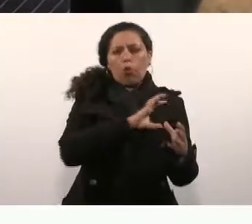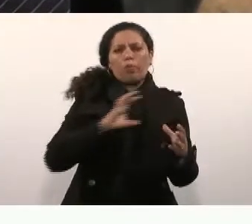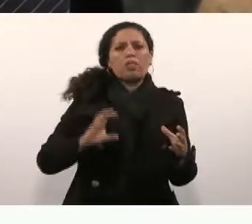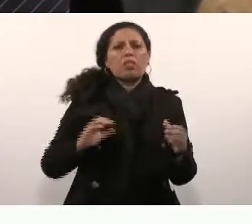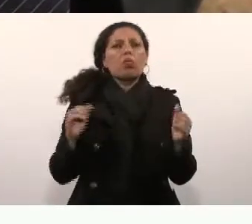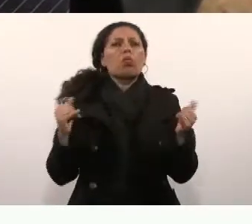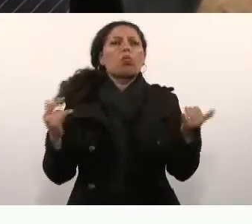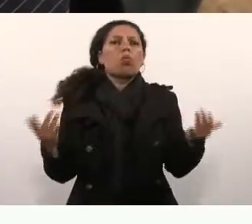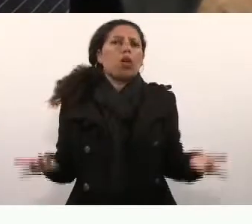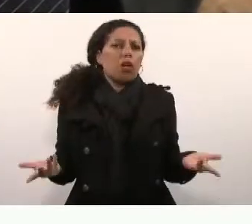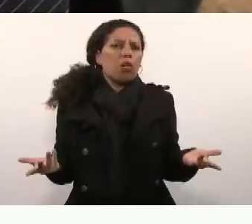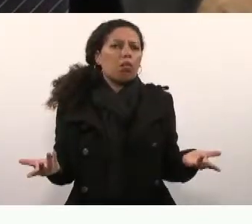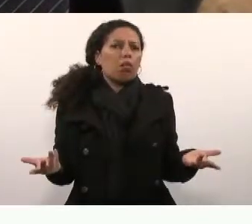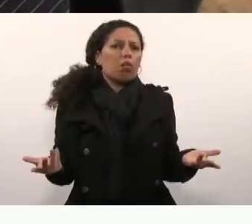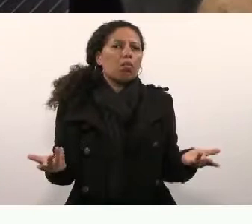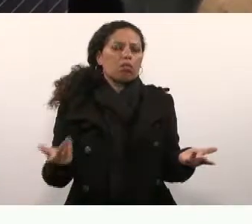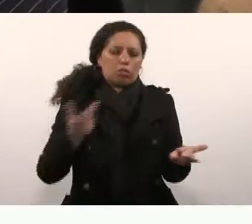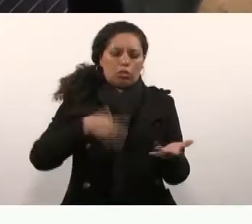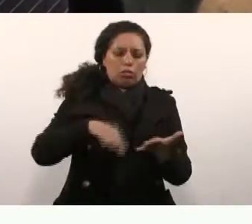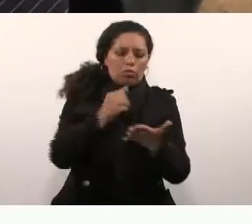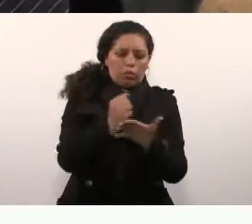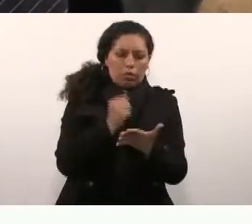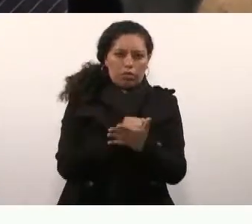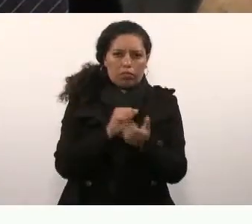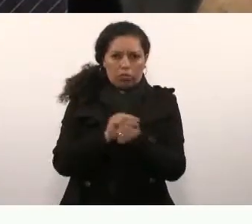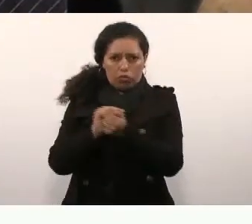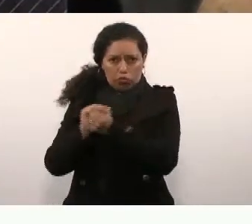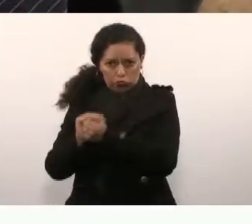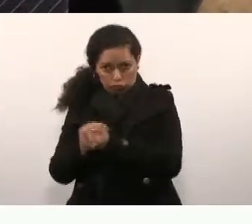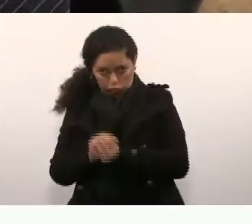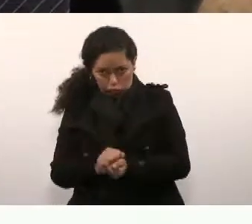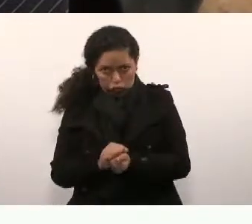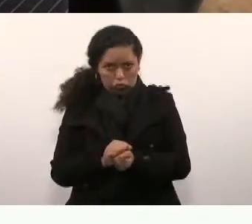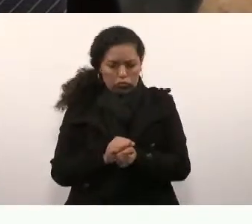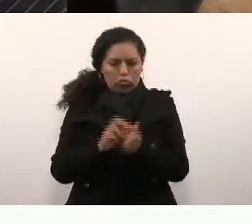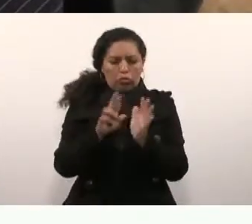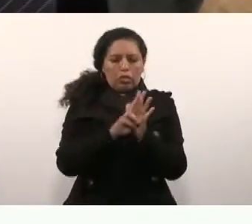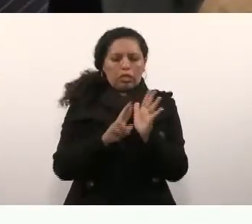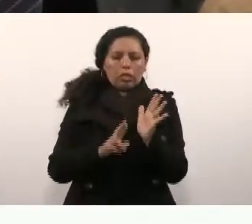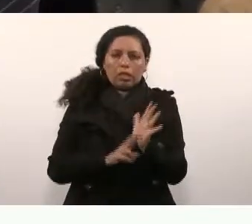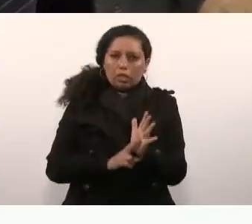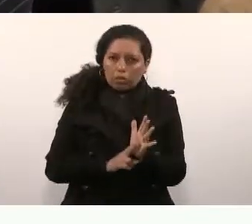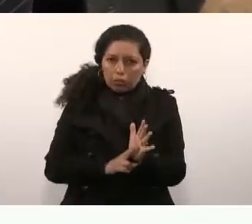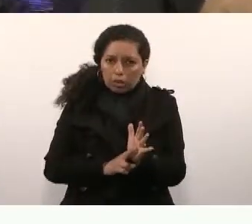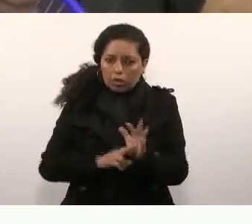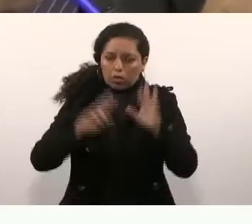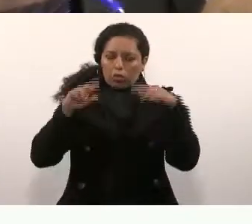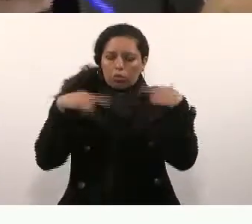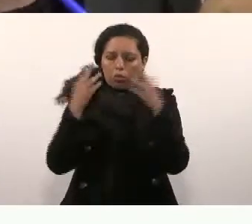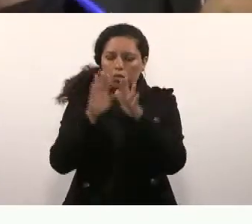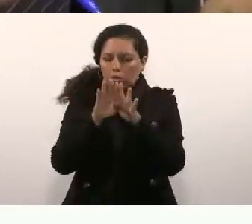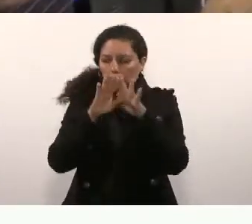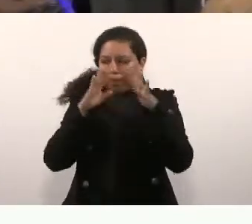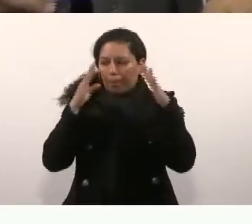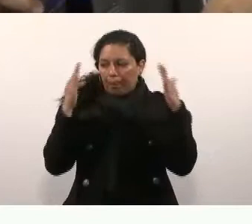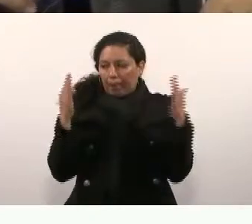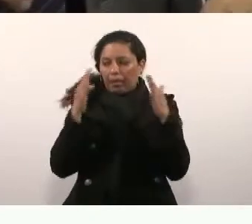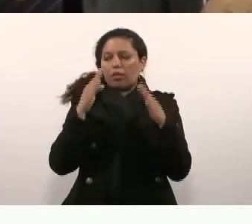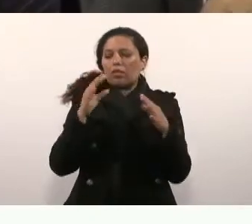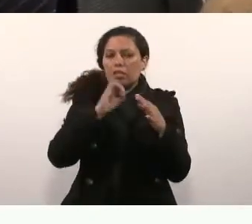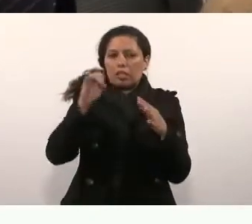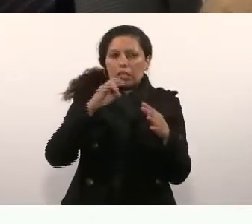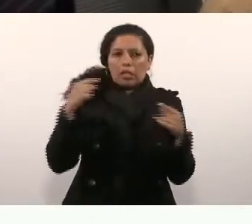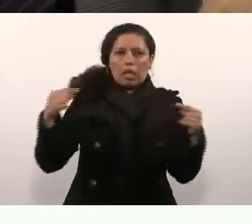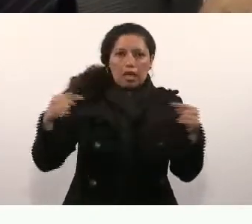em aberto. Aprova em conjunto e deixa em aberto. Pode ser. Vamos fazer isso. Então, vamos aprovar uma eventual audiência pública em conjunto. Eu acho que tudo que diz